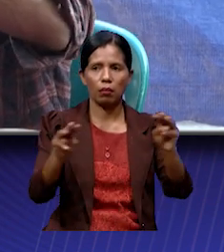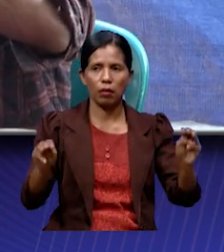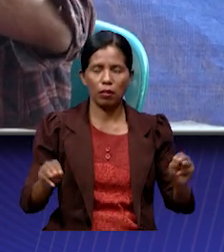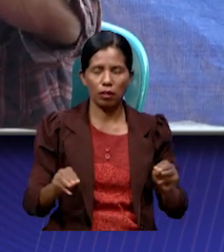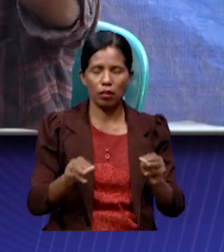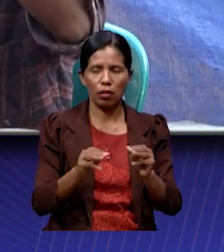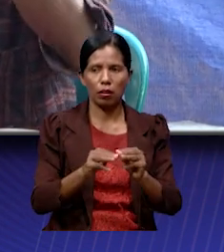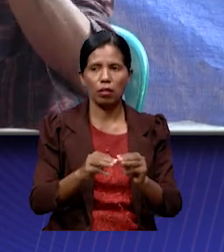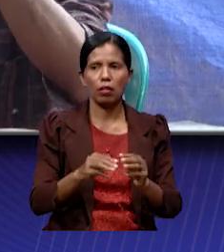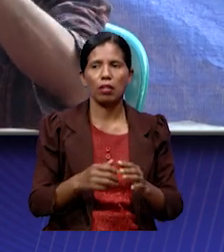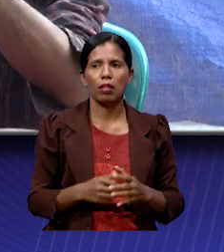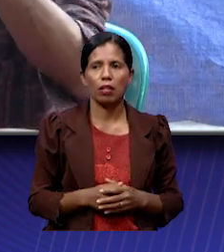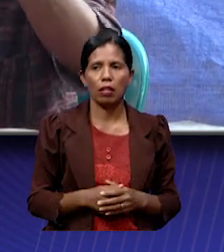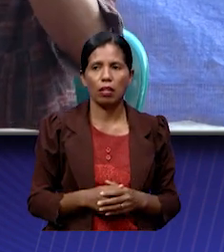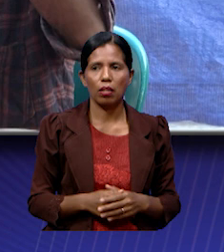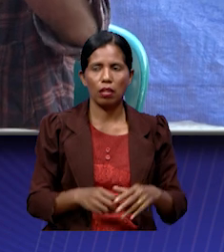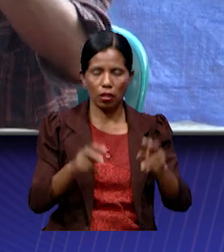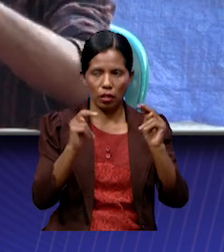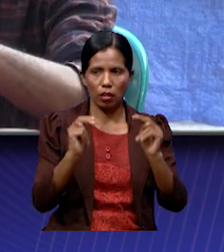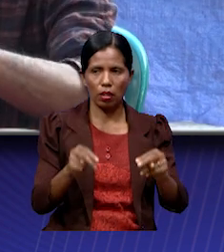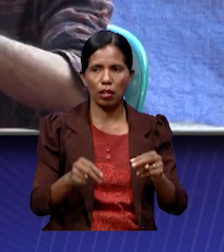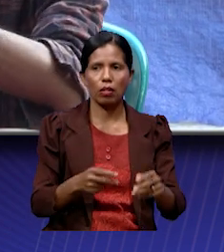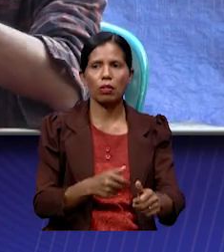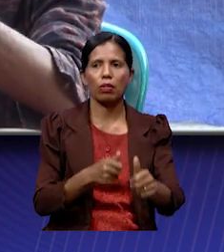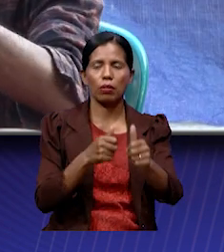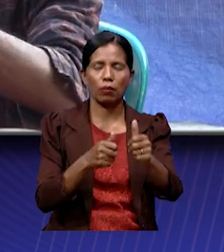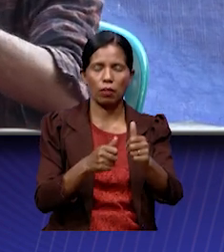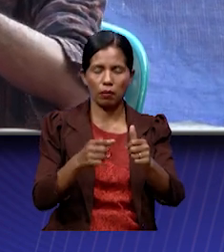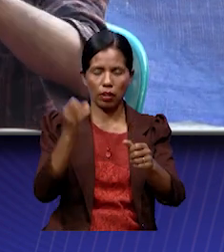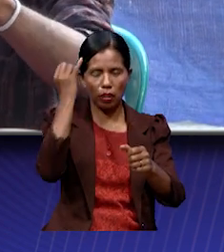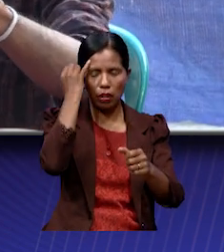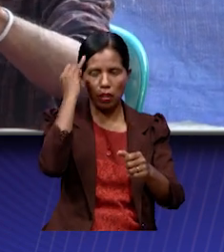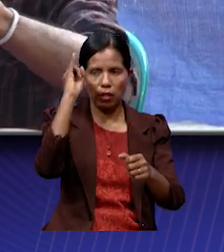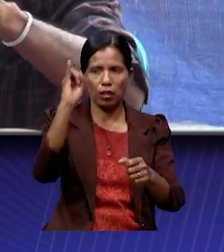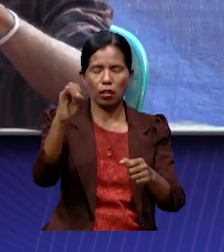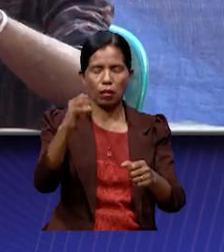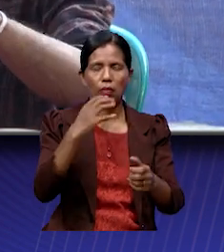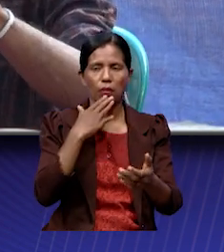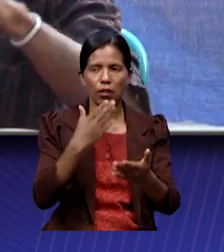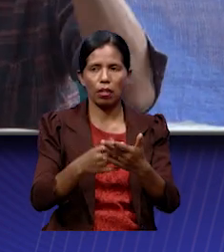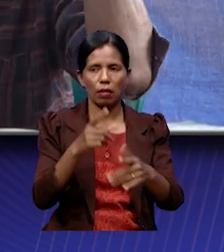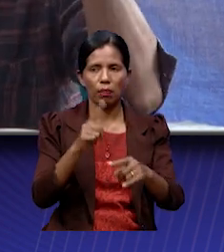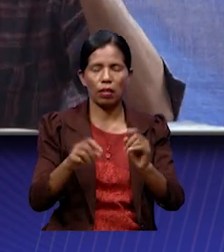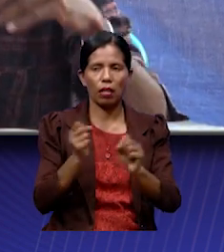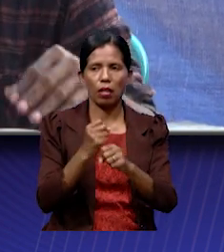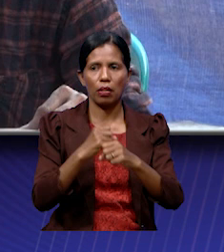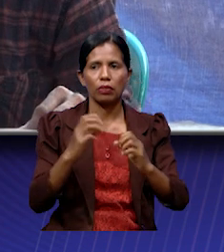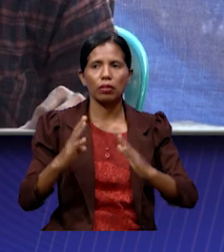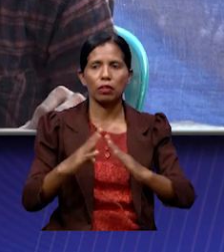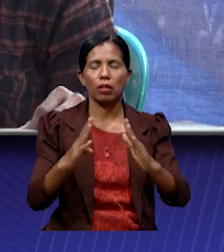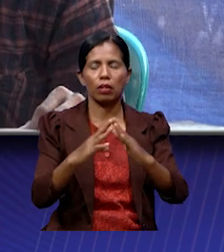ida. Alternativa katak nia teki bazia ba ideia sustentabilidade la bele kria sidari dan nebe hanes nanti